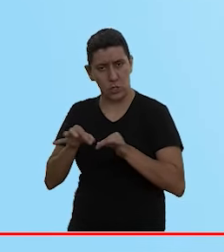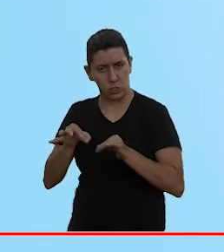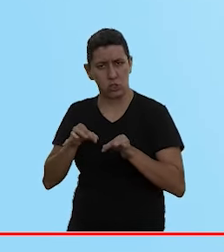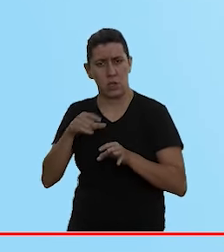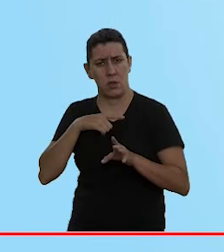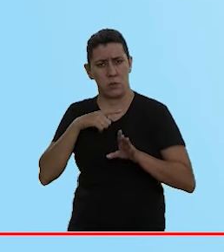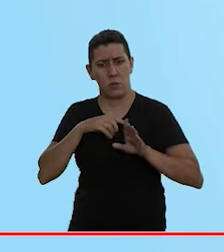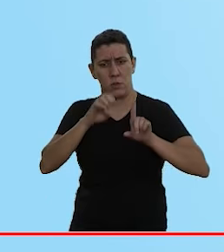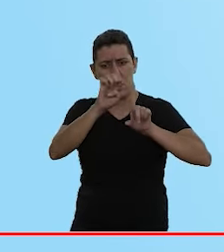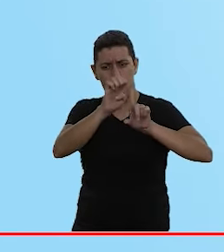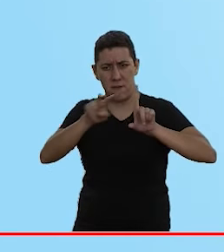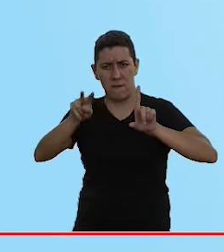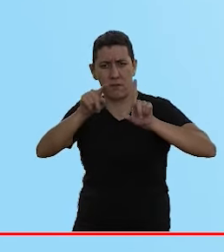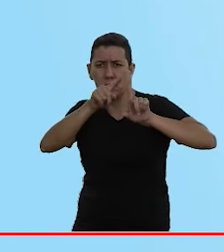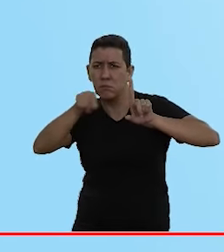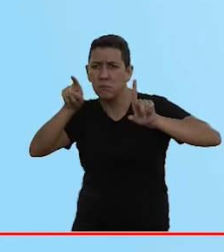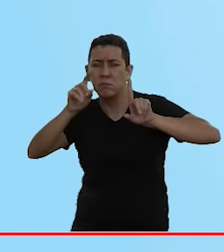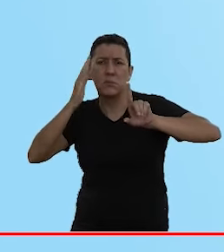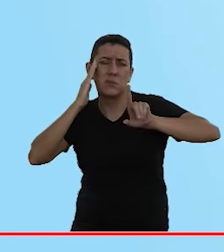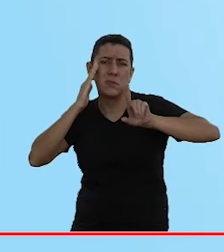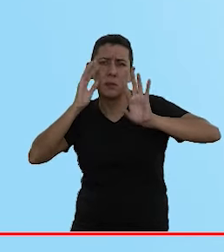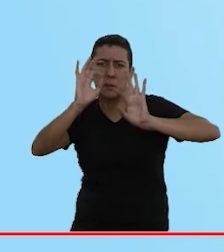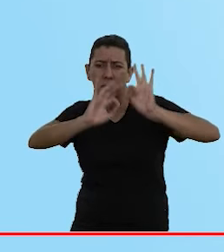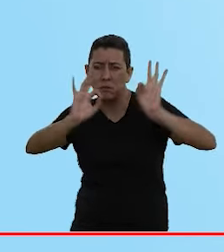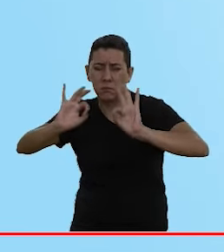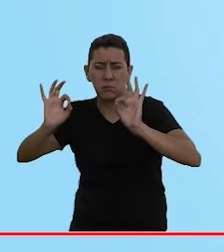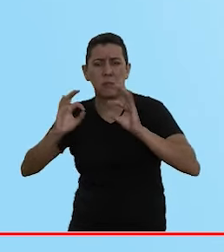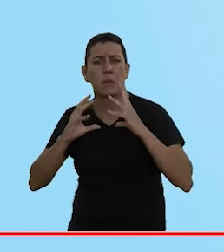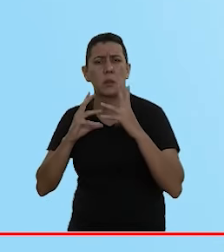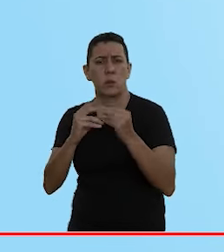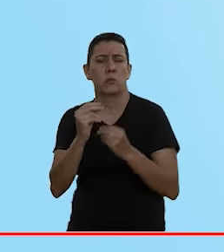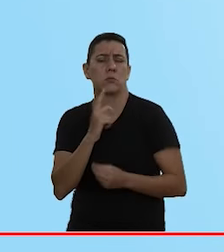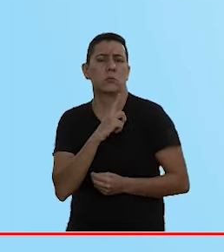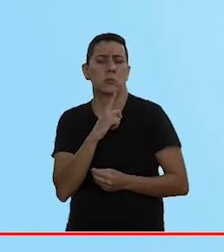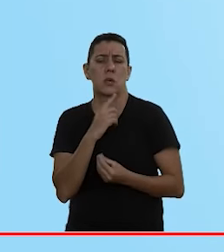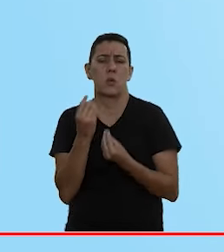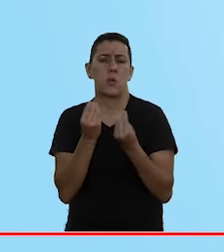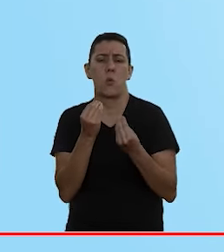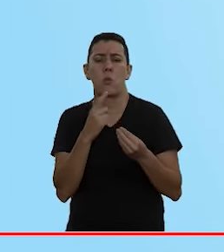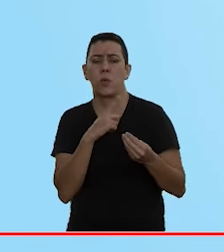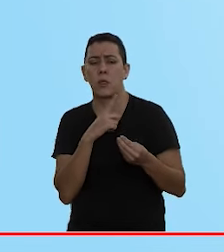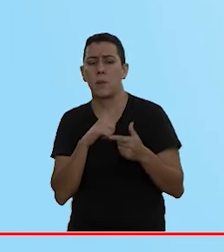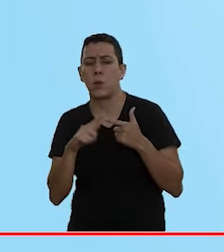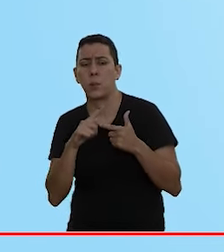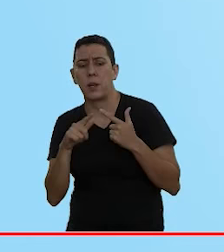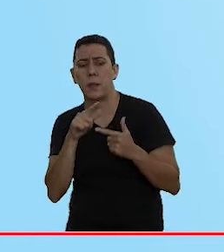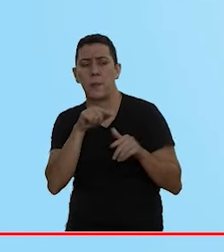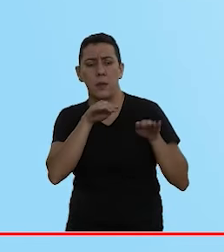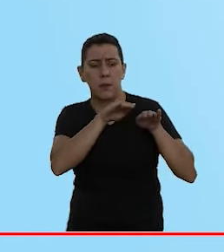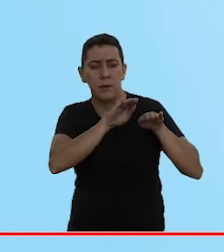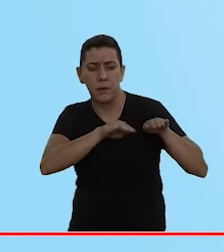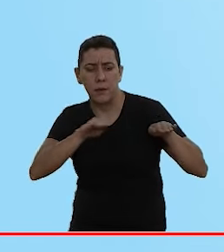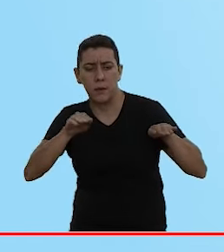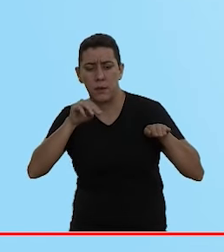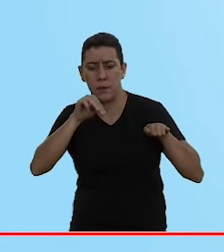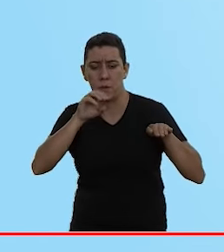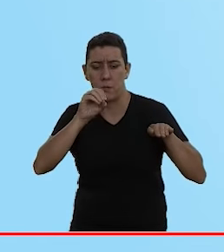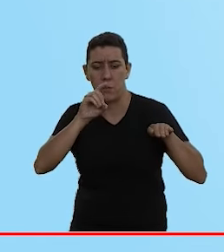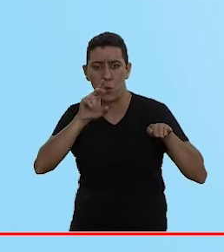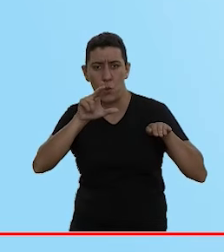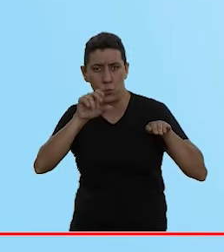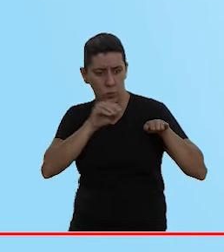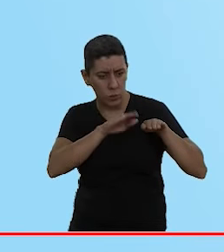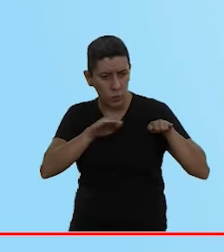né? Em módulos que sofreram o efeito PID, a gente tem uma diminuição de potência ao longo do tempo. O que é esse